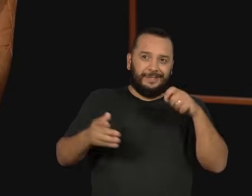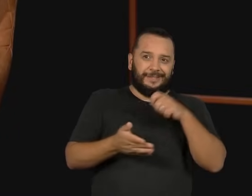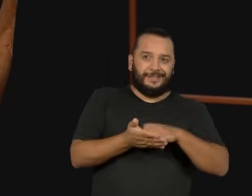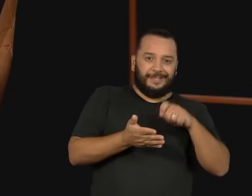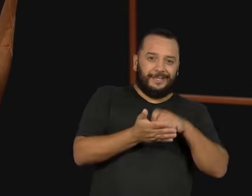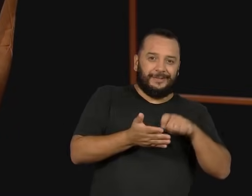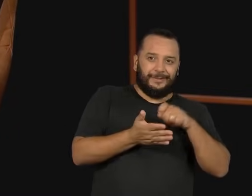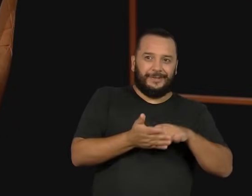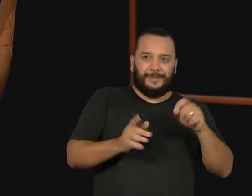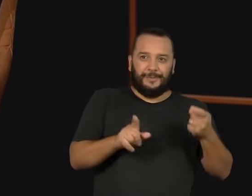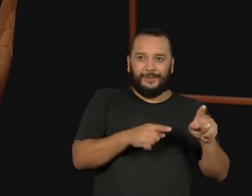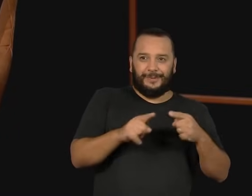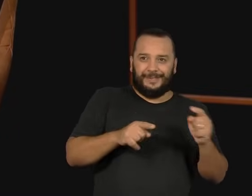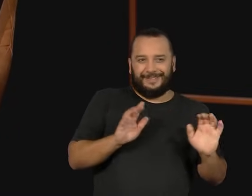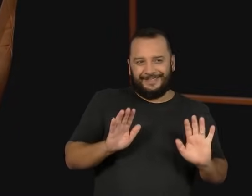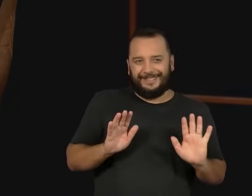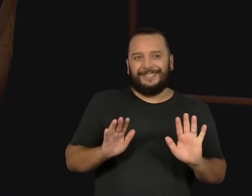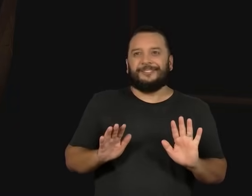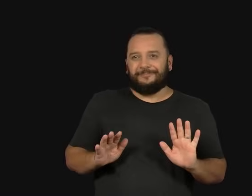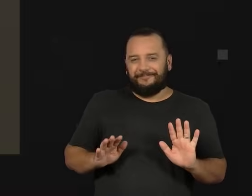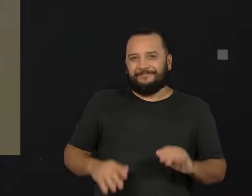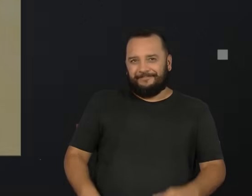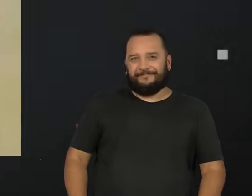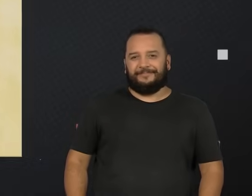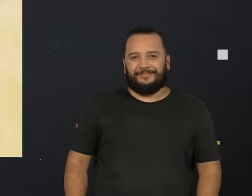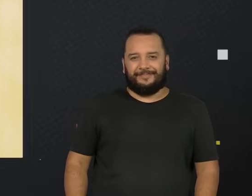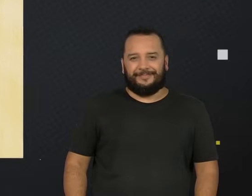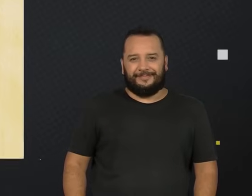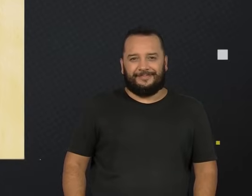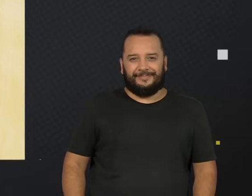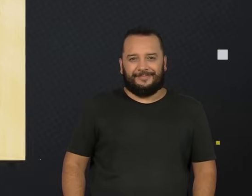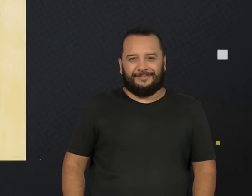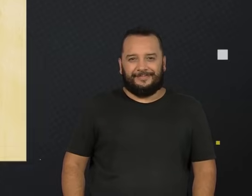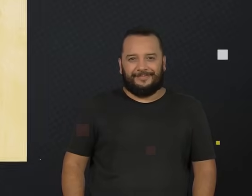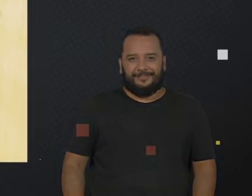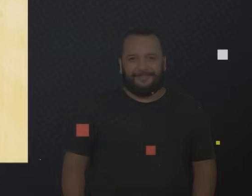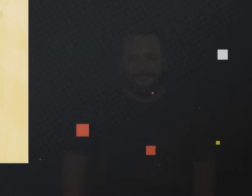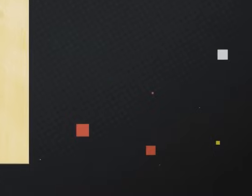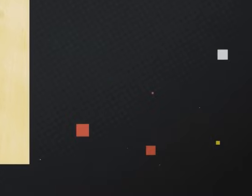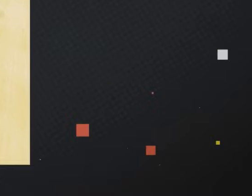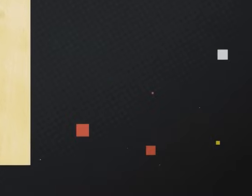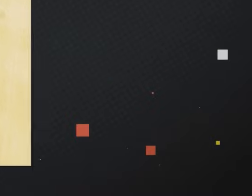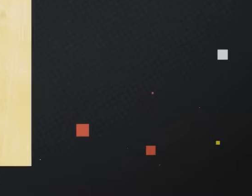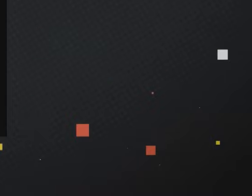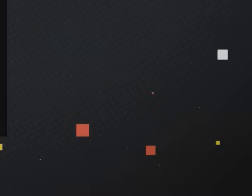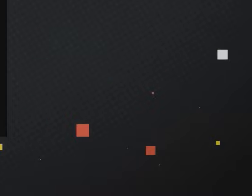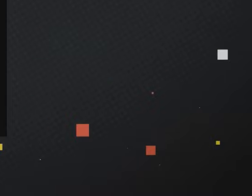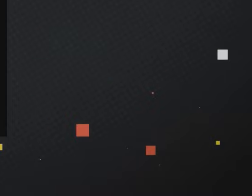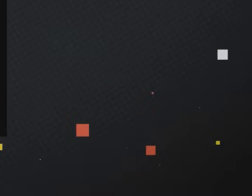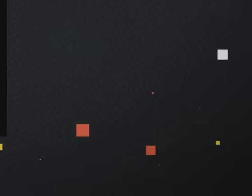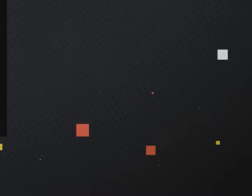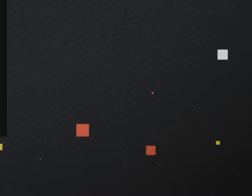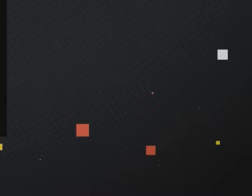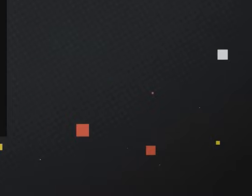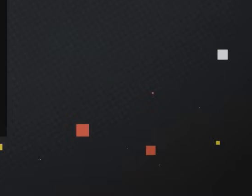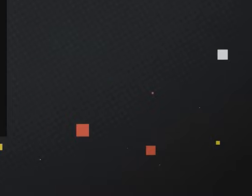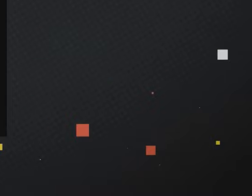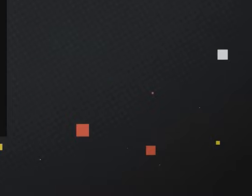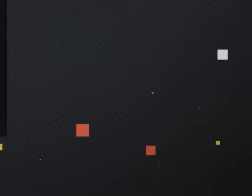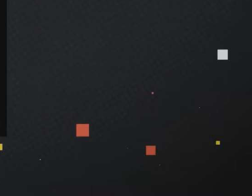e músicos da canção popular. Nós aqui, livres